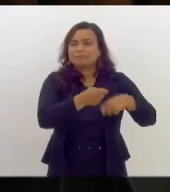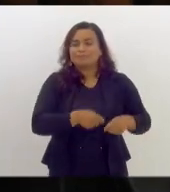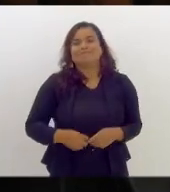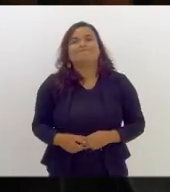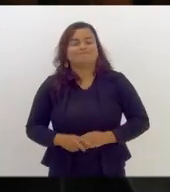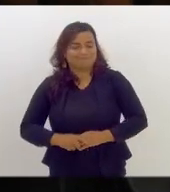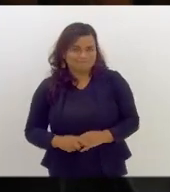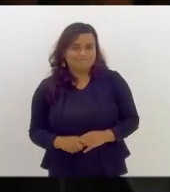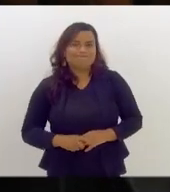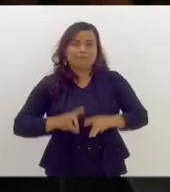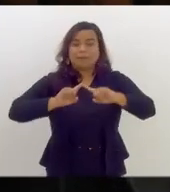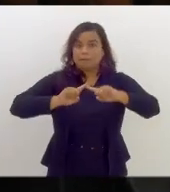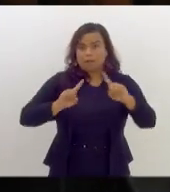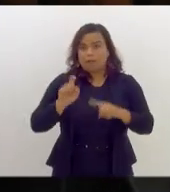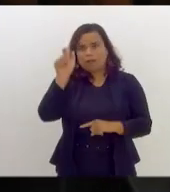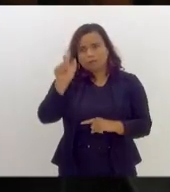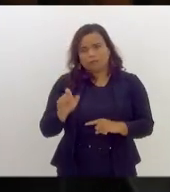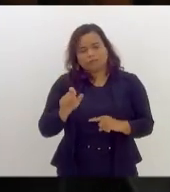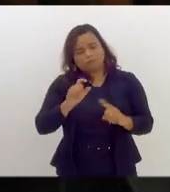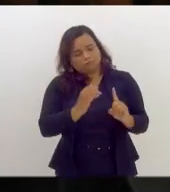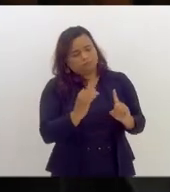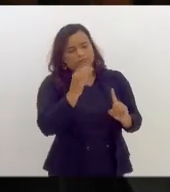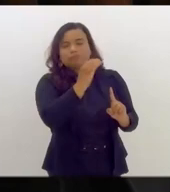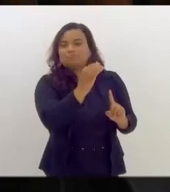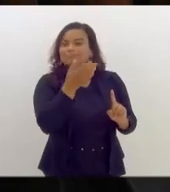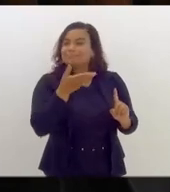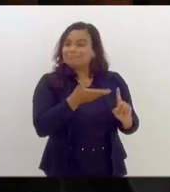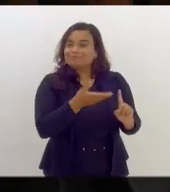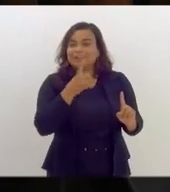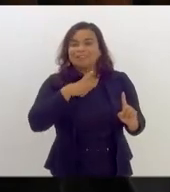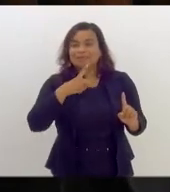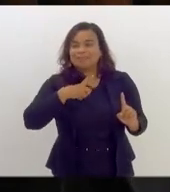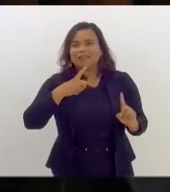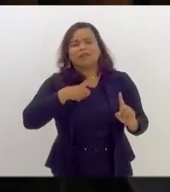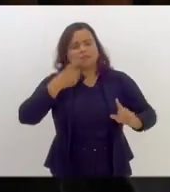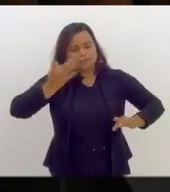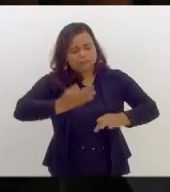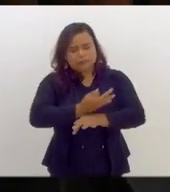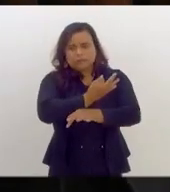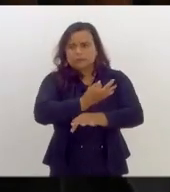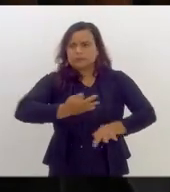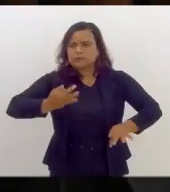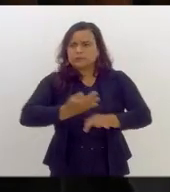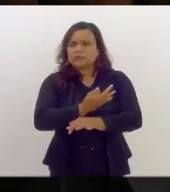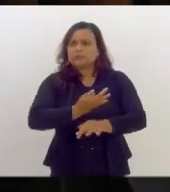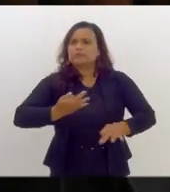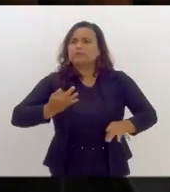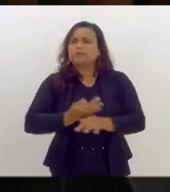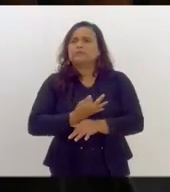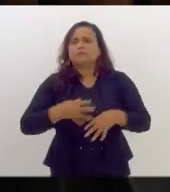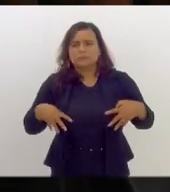mas vossa excelência tem ao longo do tempo resistido fazendo política